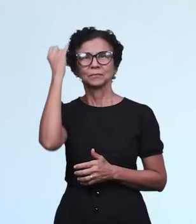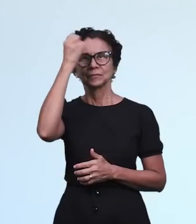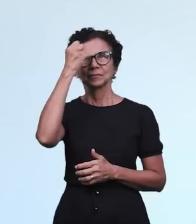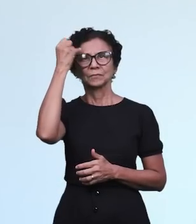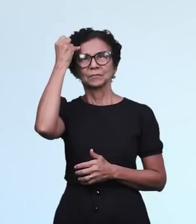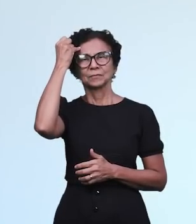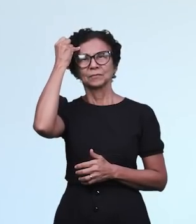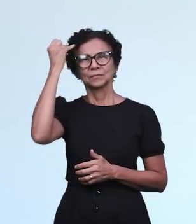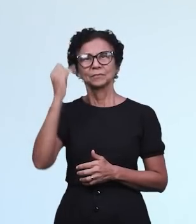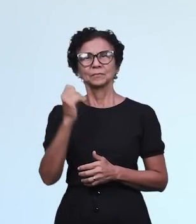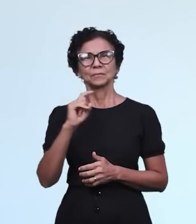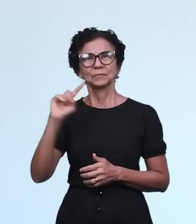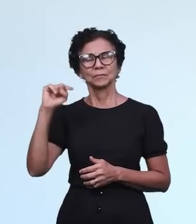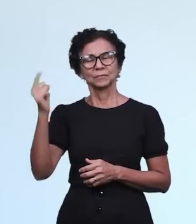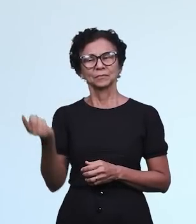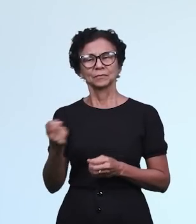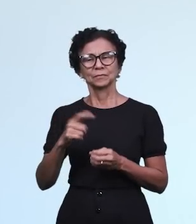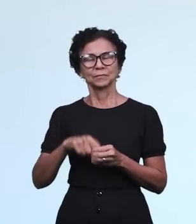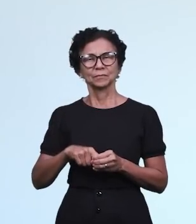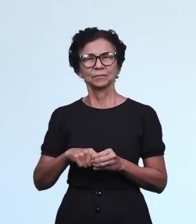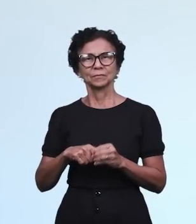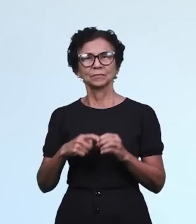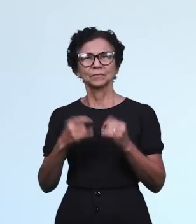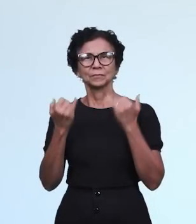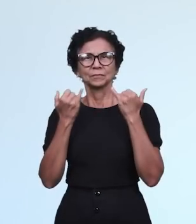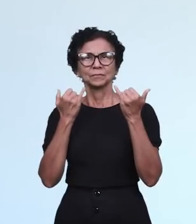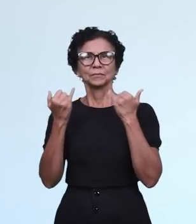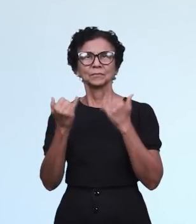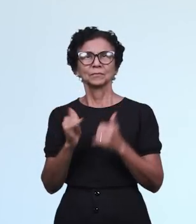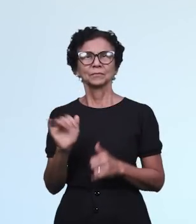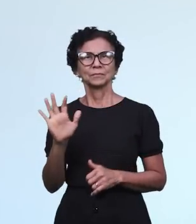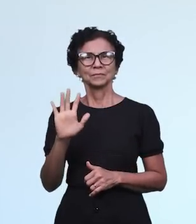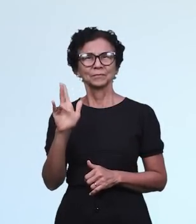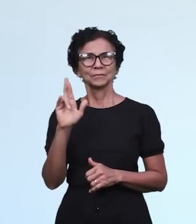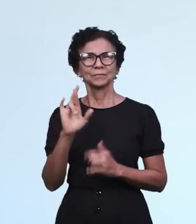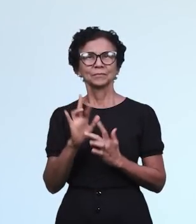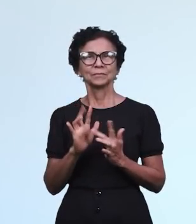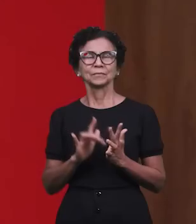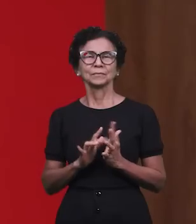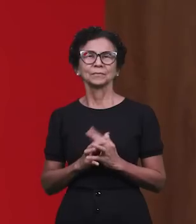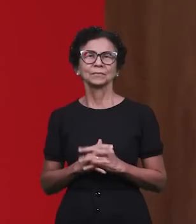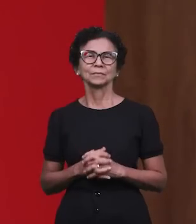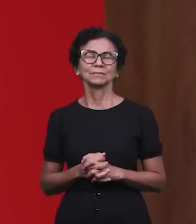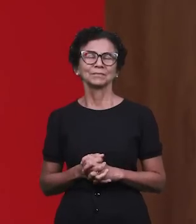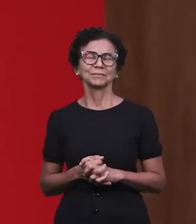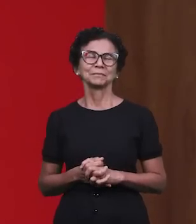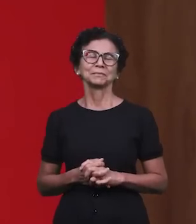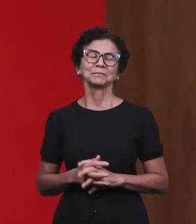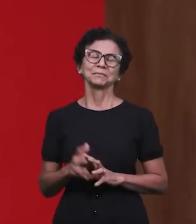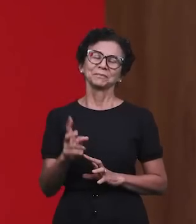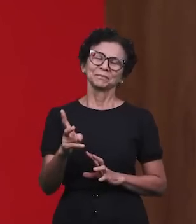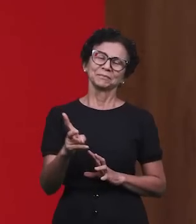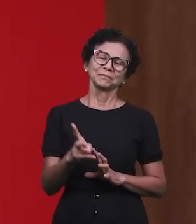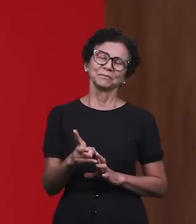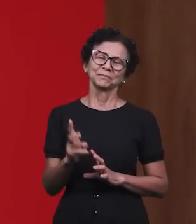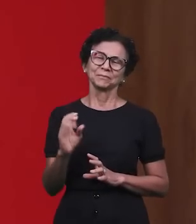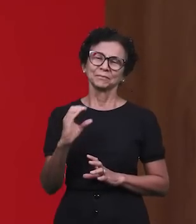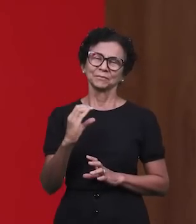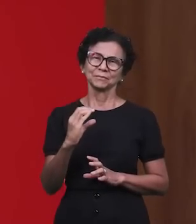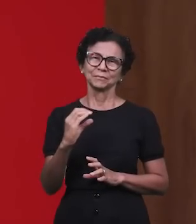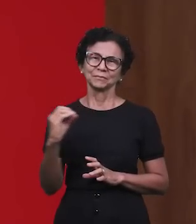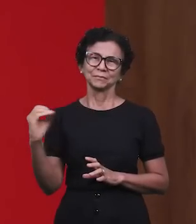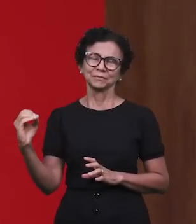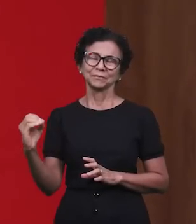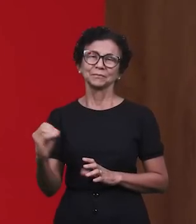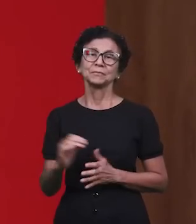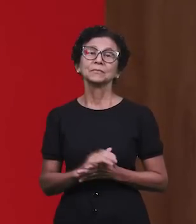Voltamos semana que vem trazendo mais notícias da região do Centro-Oeste. A paz do Senhor Jesus a todos. Amém! Ainda no Centro-Oeste, vamos encerrar falando